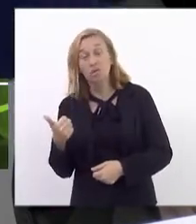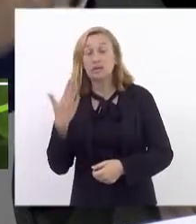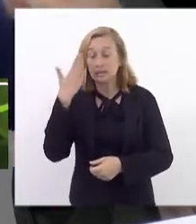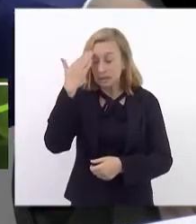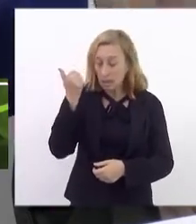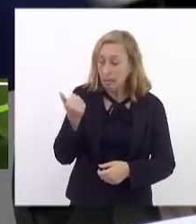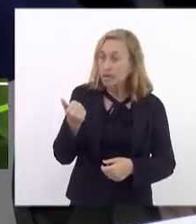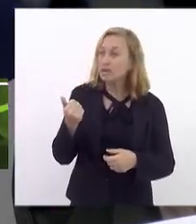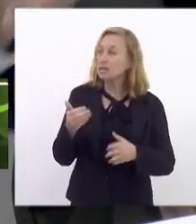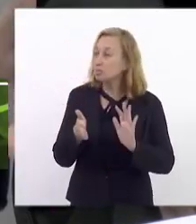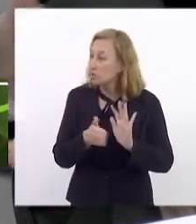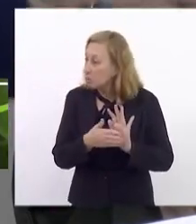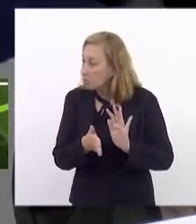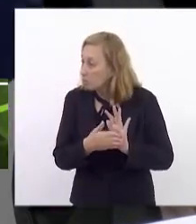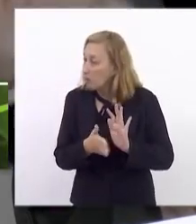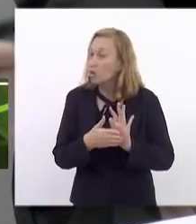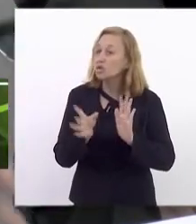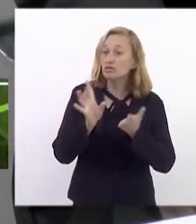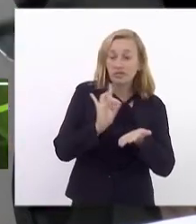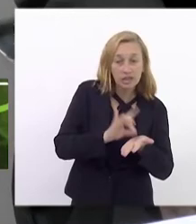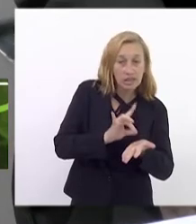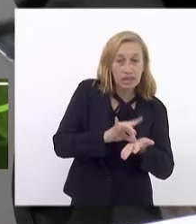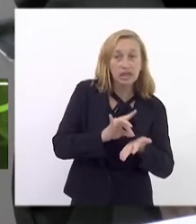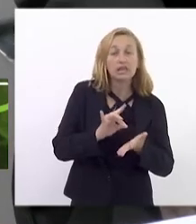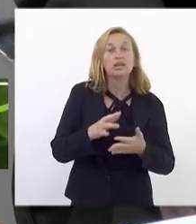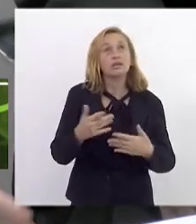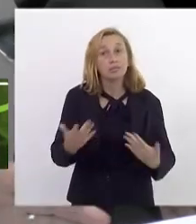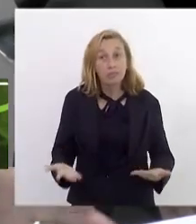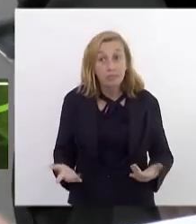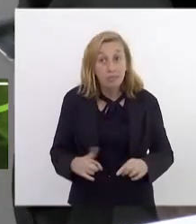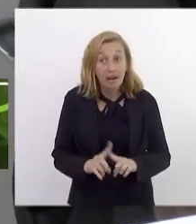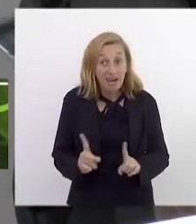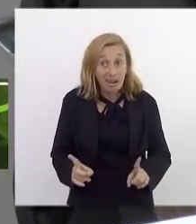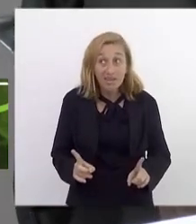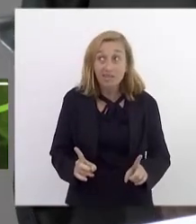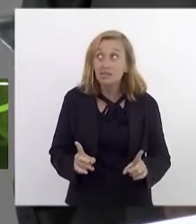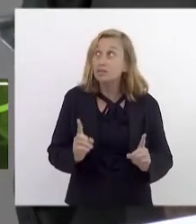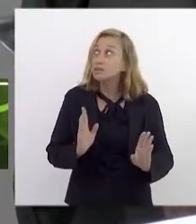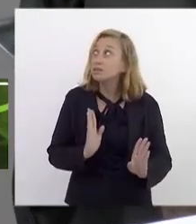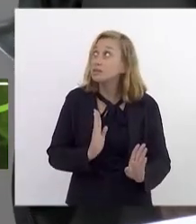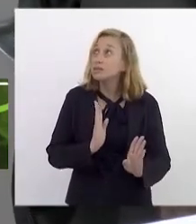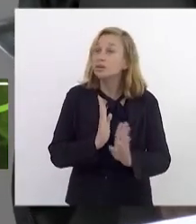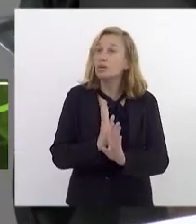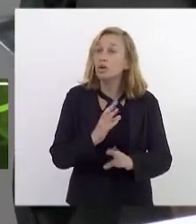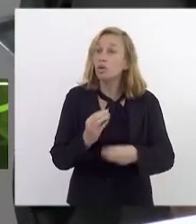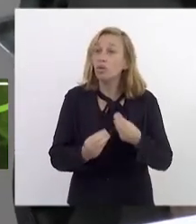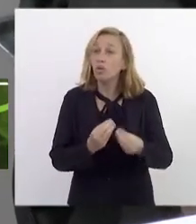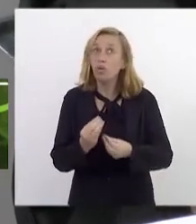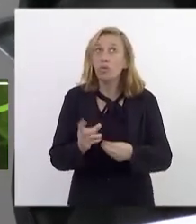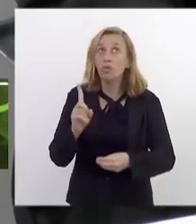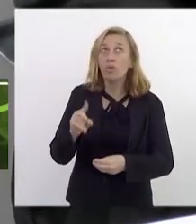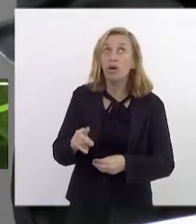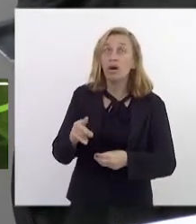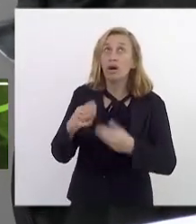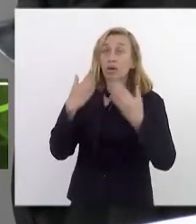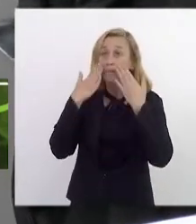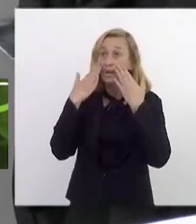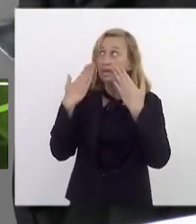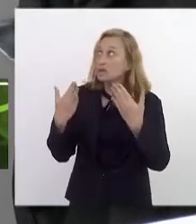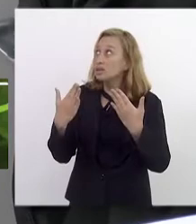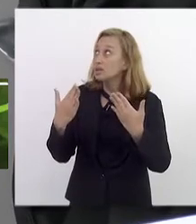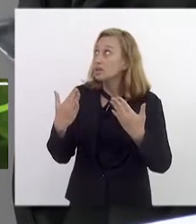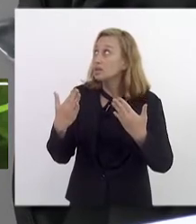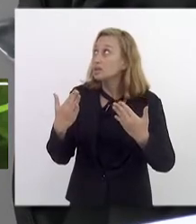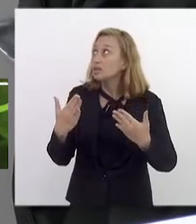sabe os propósitos verdadeiros, aquilo, mas, de repente, a forma como é apresentada